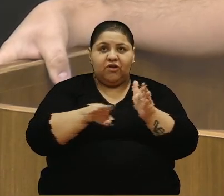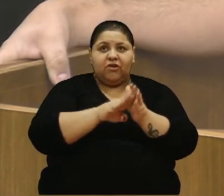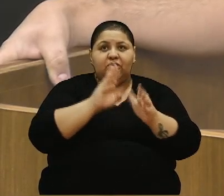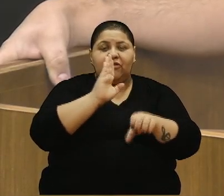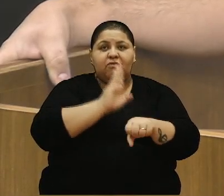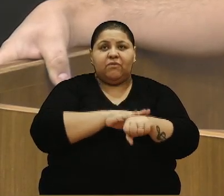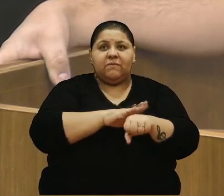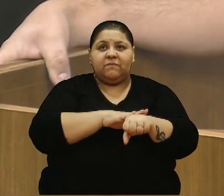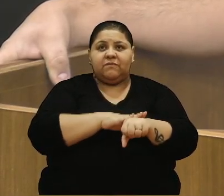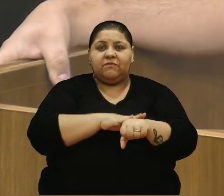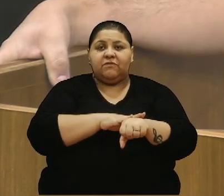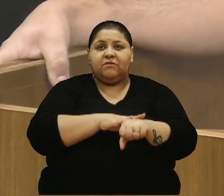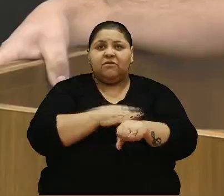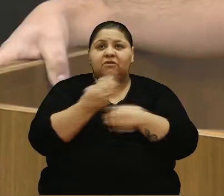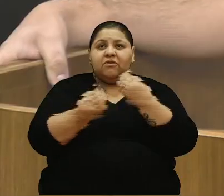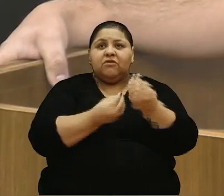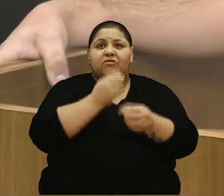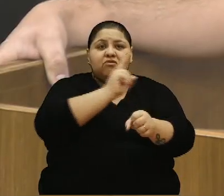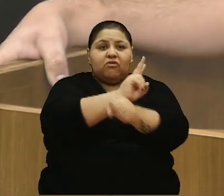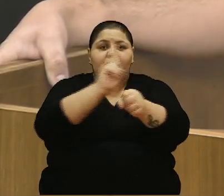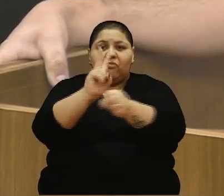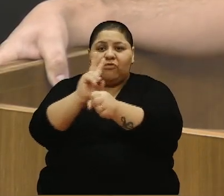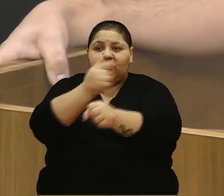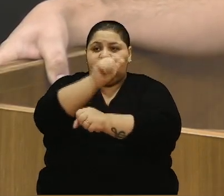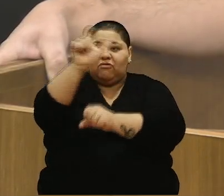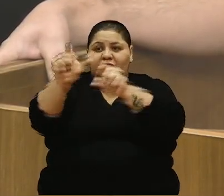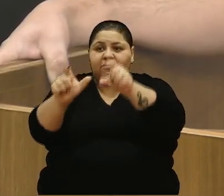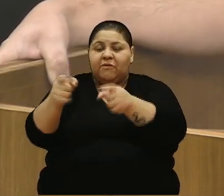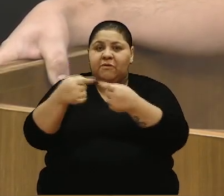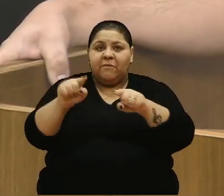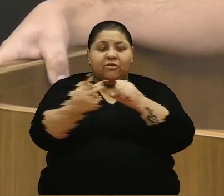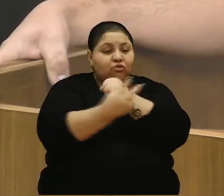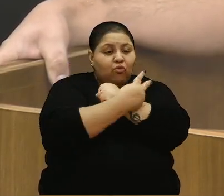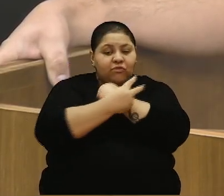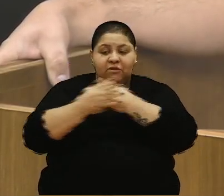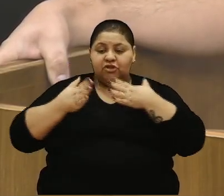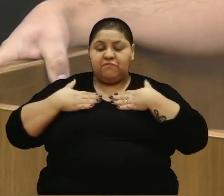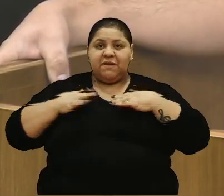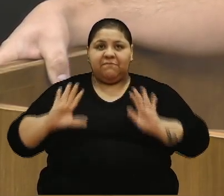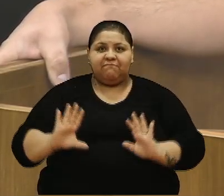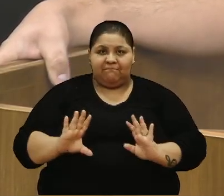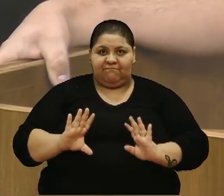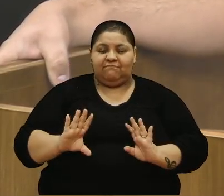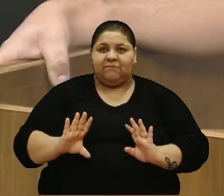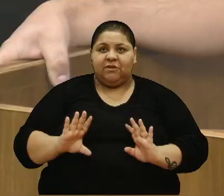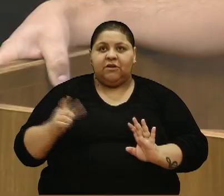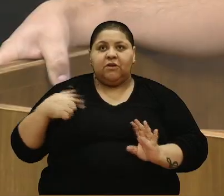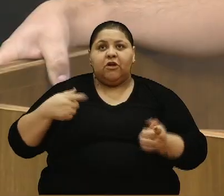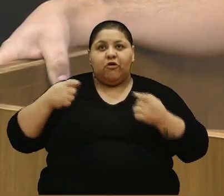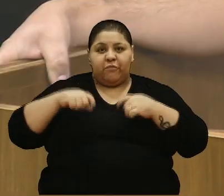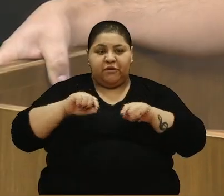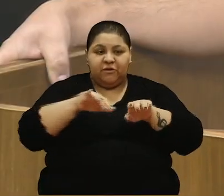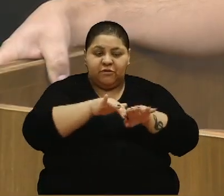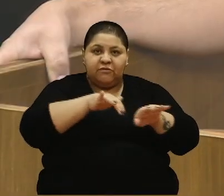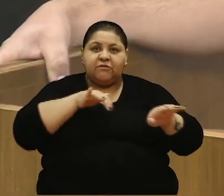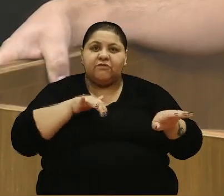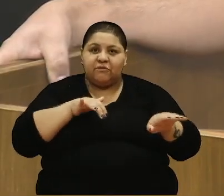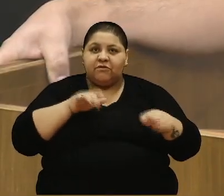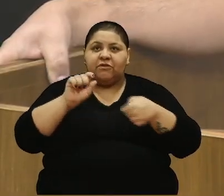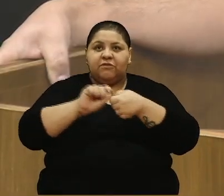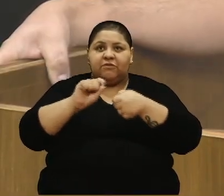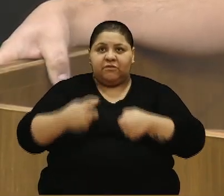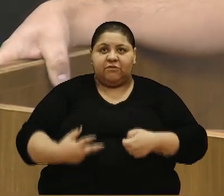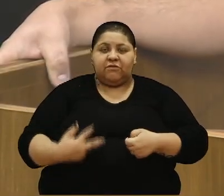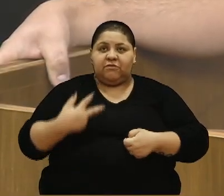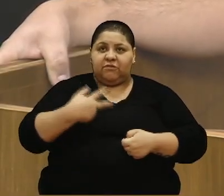momento, então, que como que eu vou cuidar do próximo se eu não estou cuidando de mim mesmo? Então, eu preciso tirar esse tempo, reservar, vou fazer uma